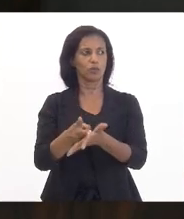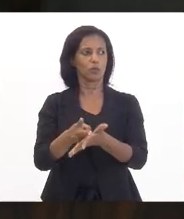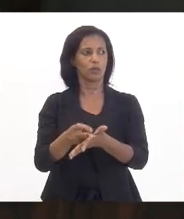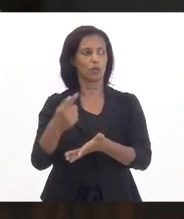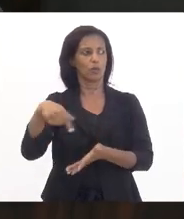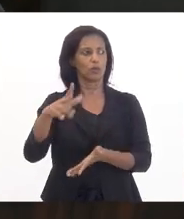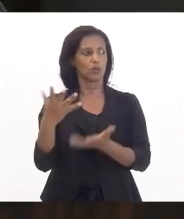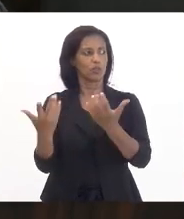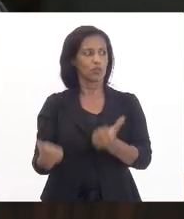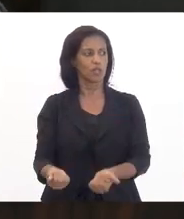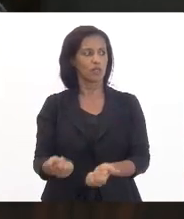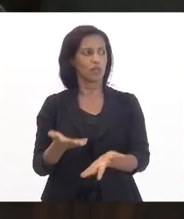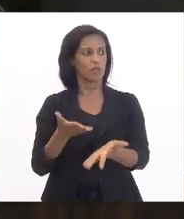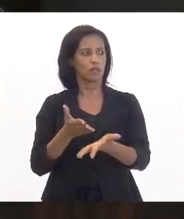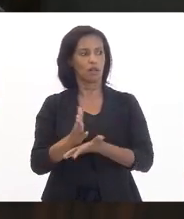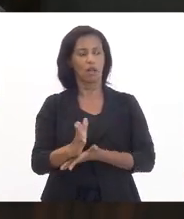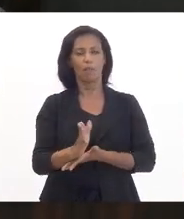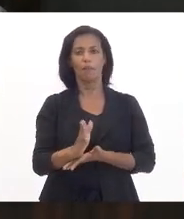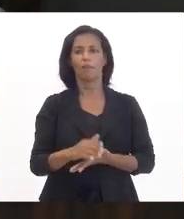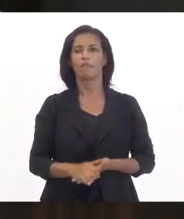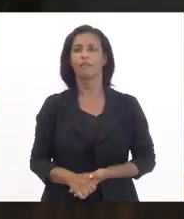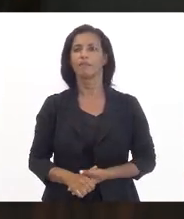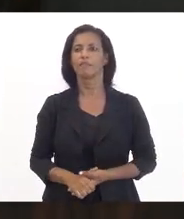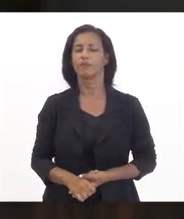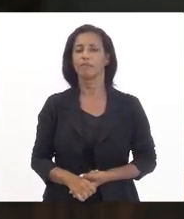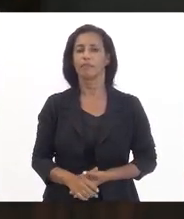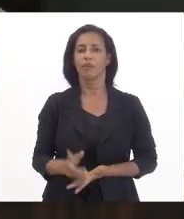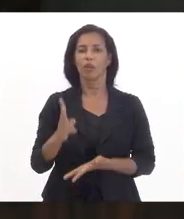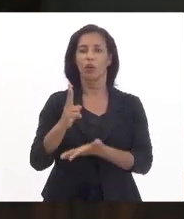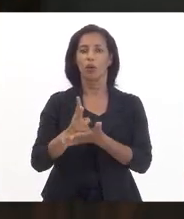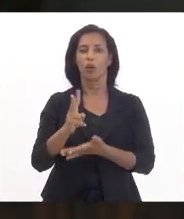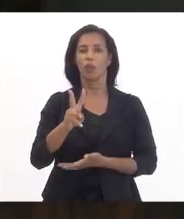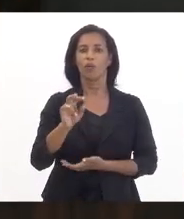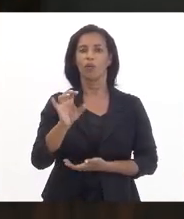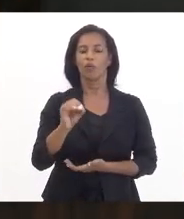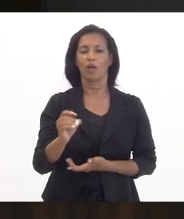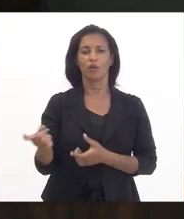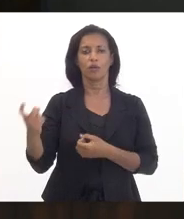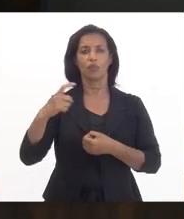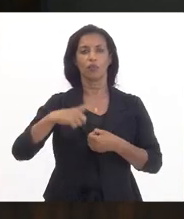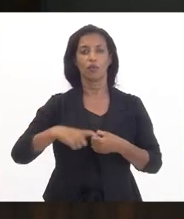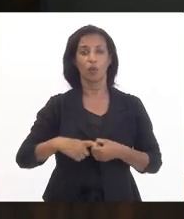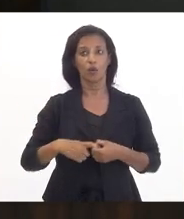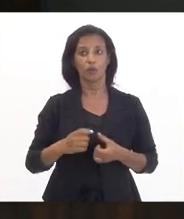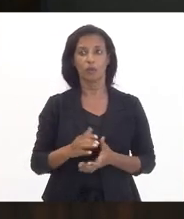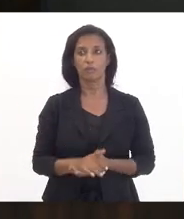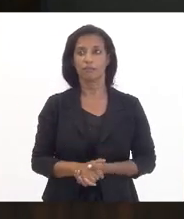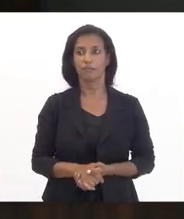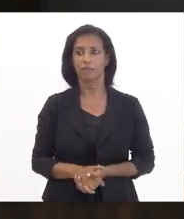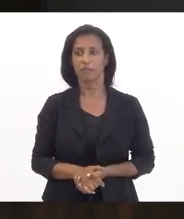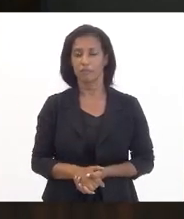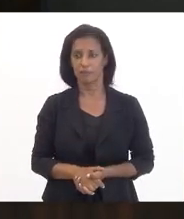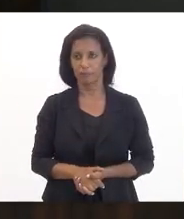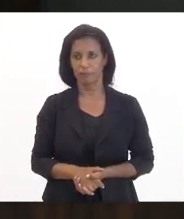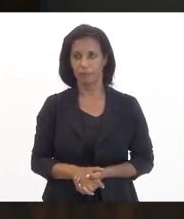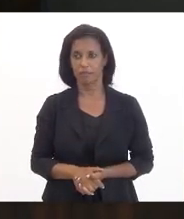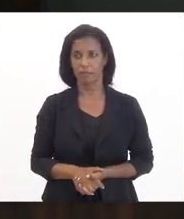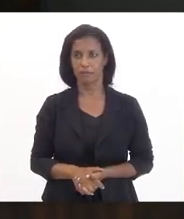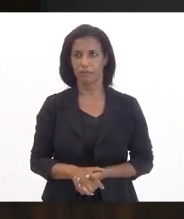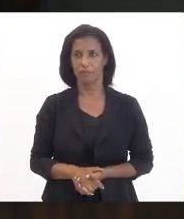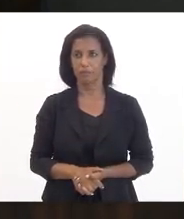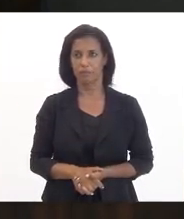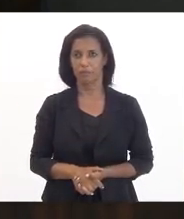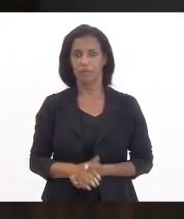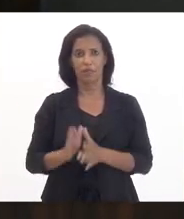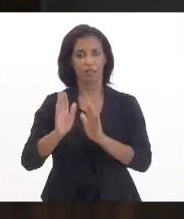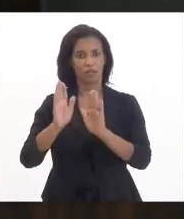aprovam a comissão, aprovado, mantido o veto, retorna ao... Não, esse